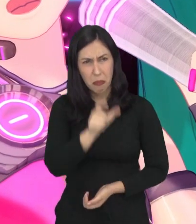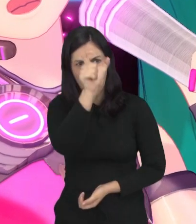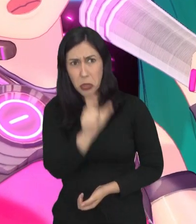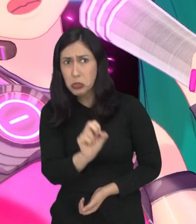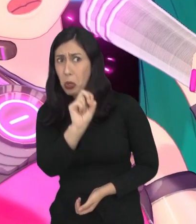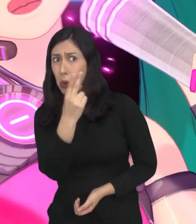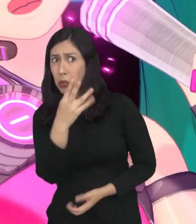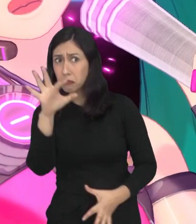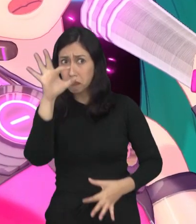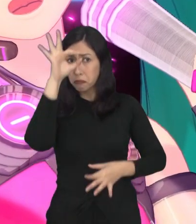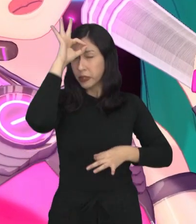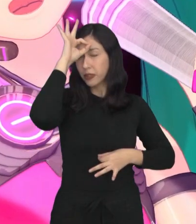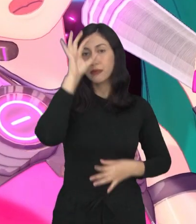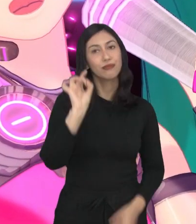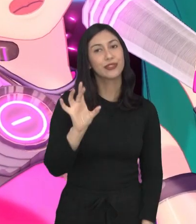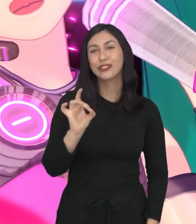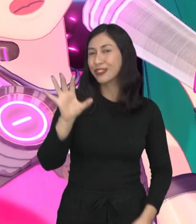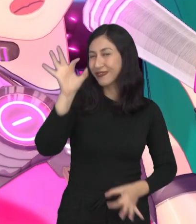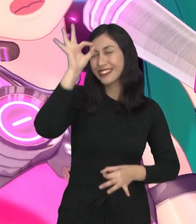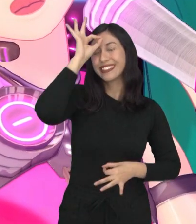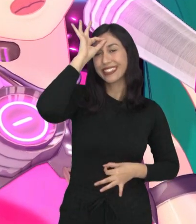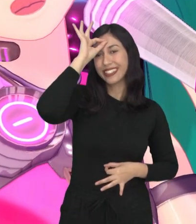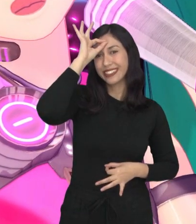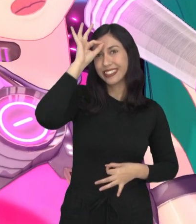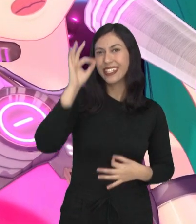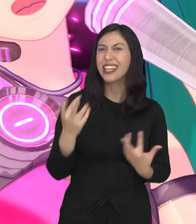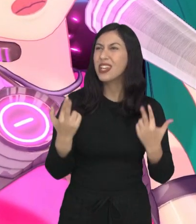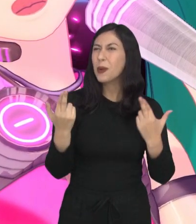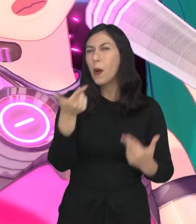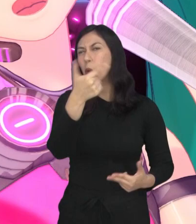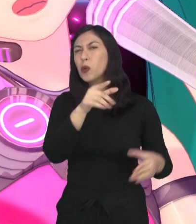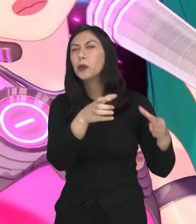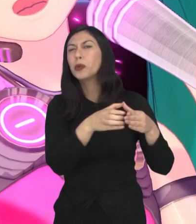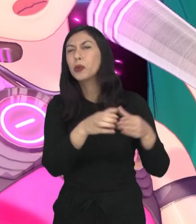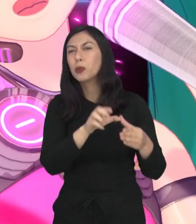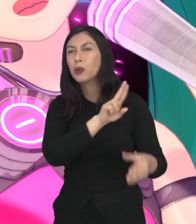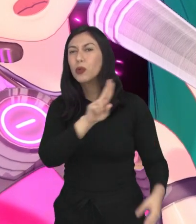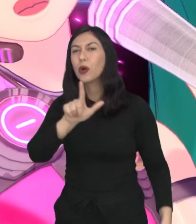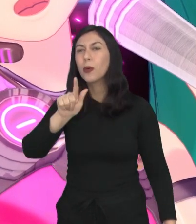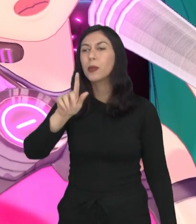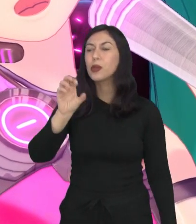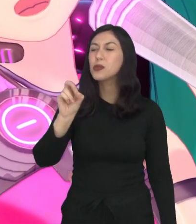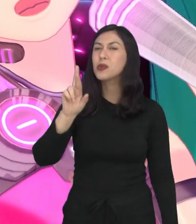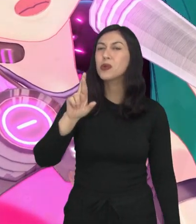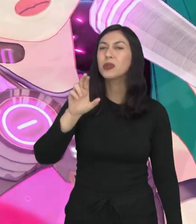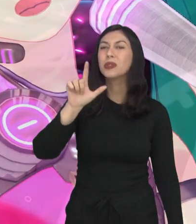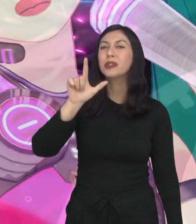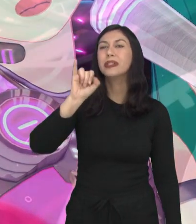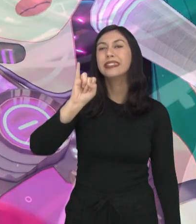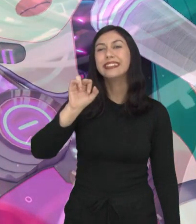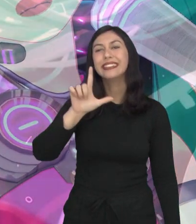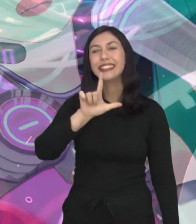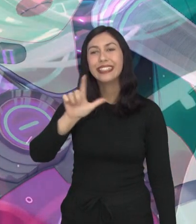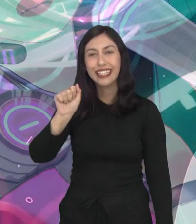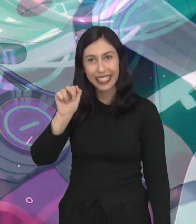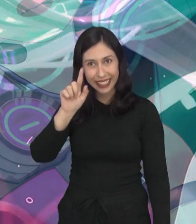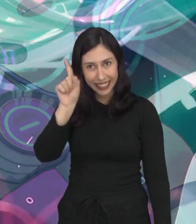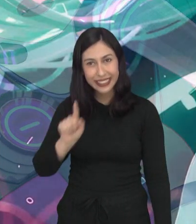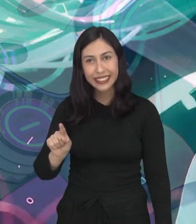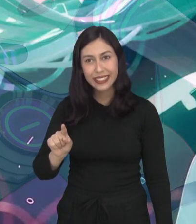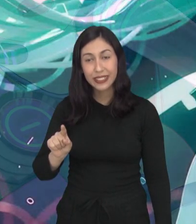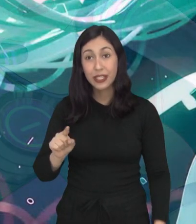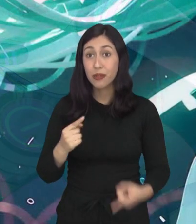é um personagem. É que nem Gorilas. A gente sabe que tem a banda que compõe e tudo mais, mas a cara da banda são